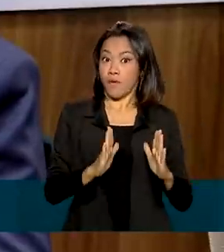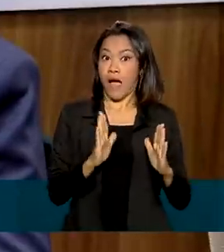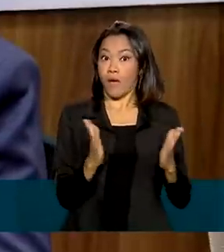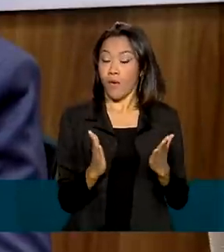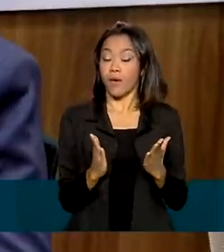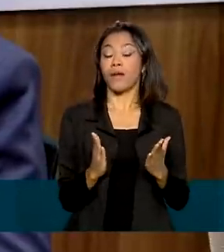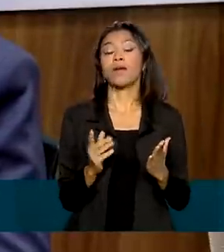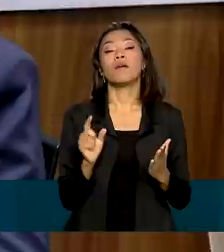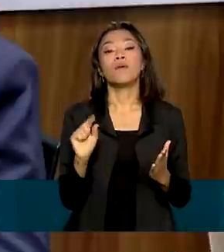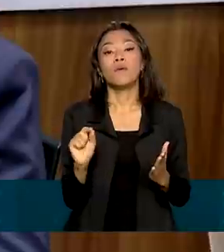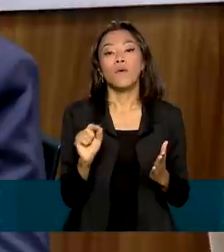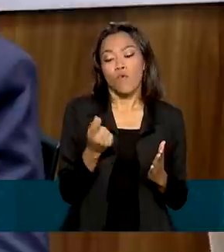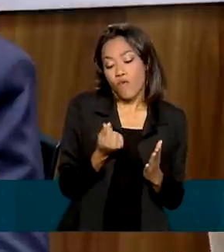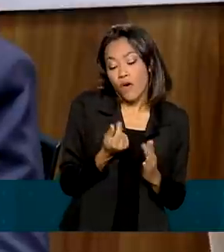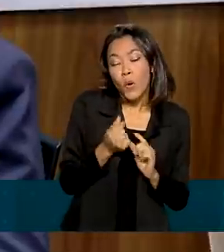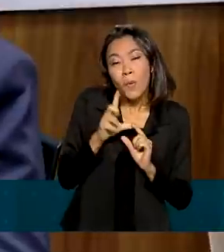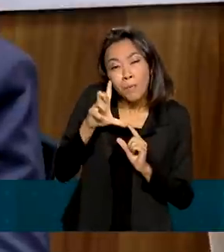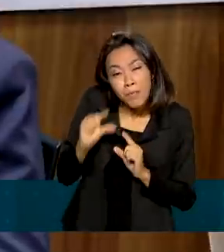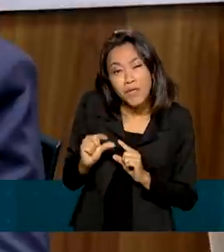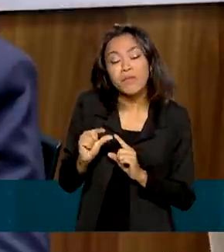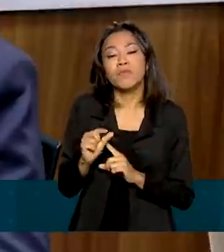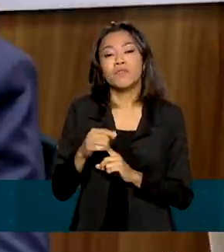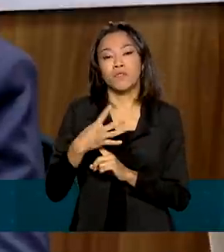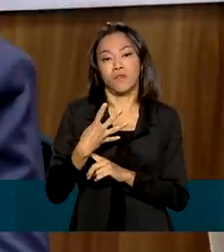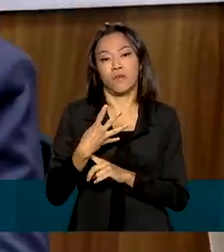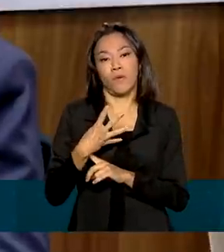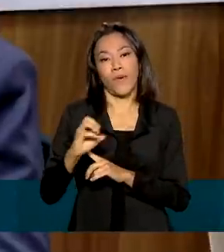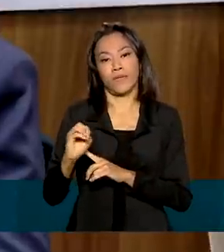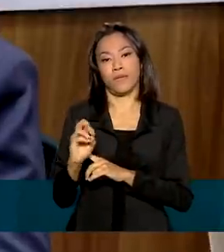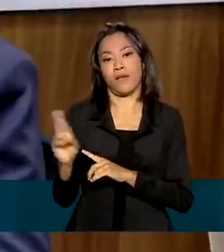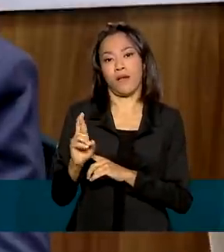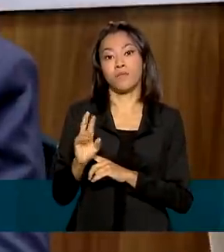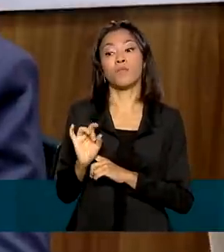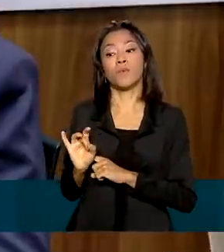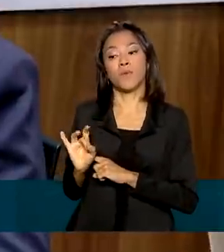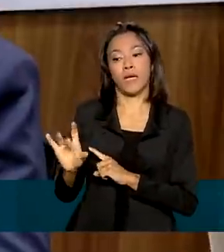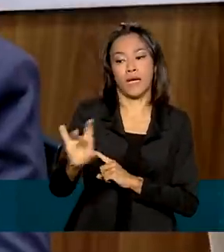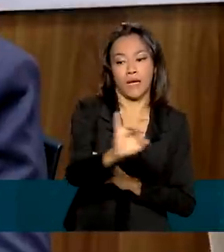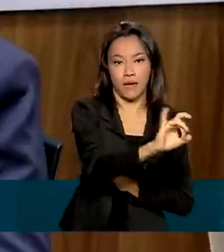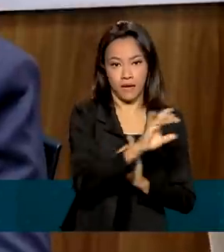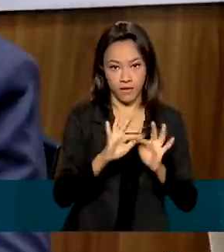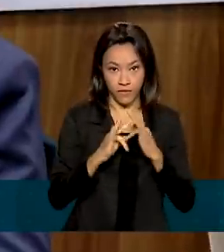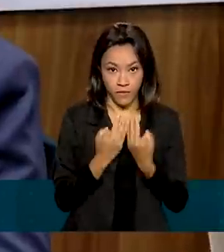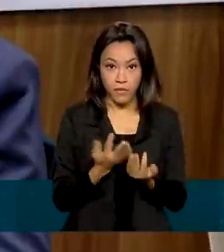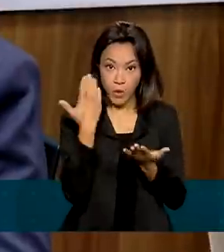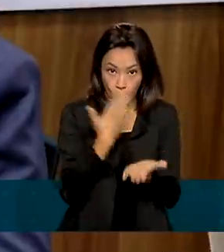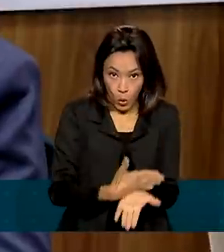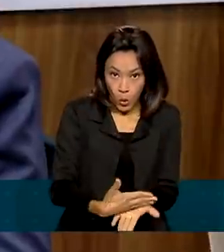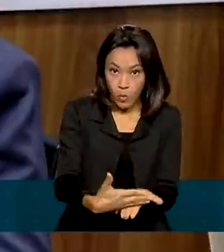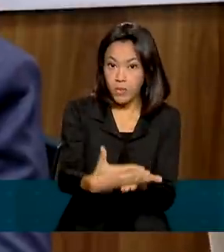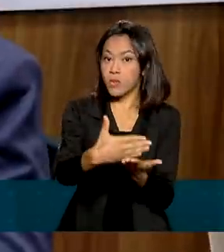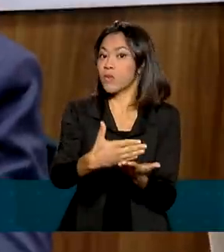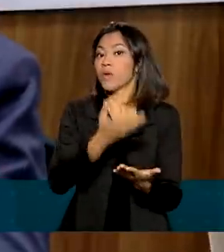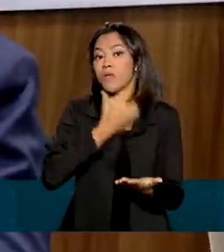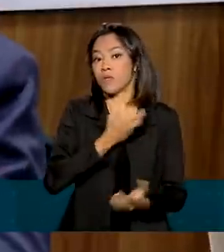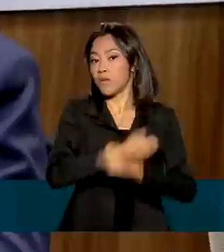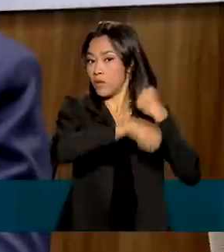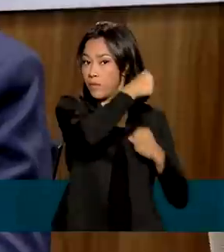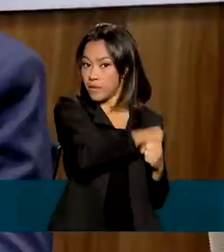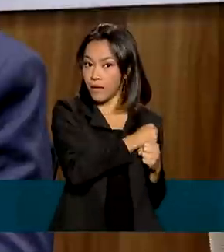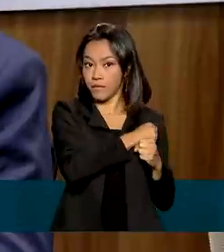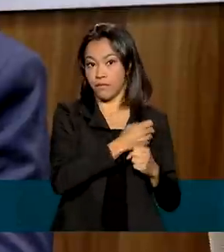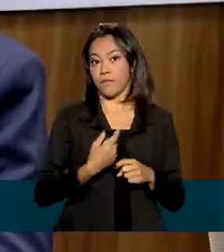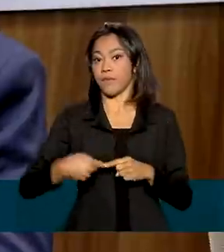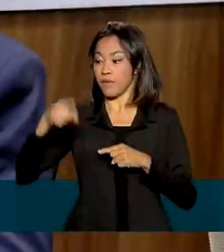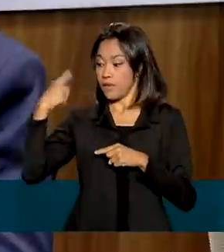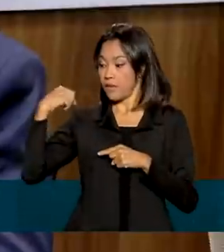futuro passou para o valor mínimo de 400reais por família isso entrou em vigor em dezembro do ano passado agora em